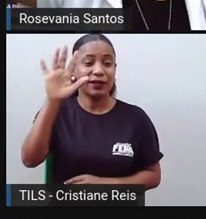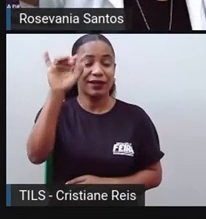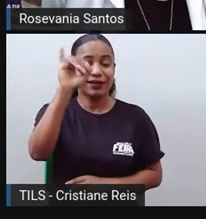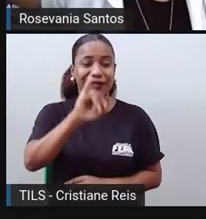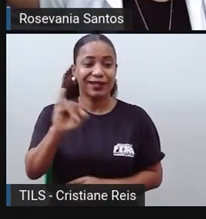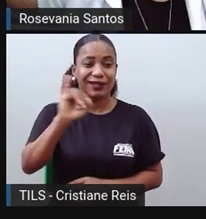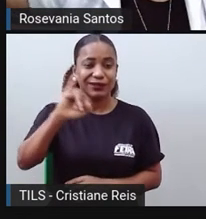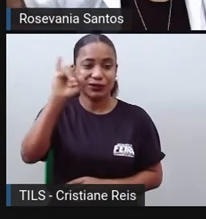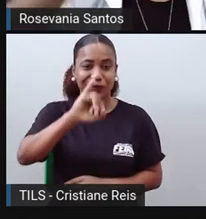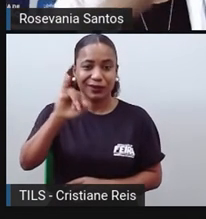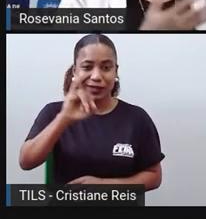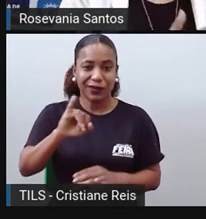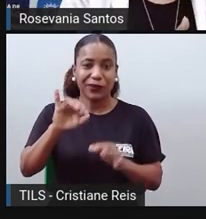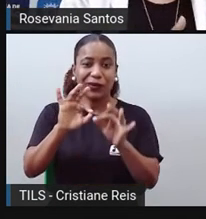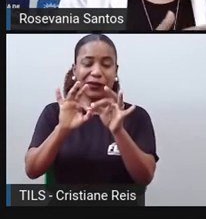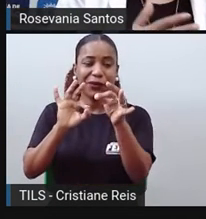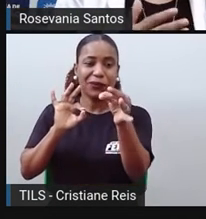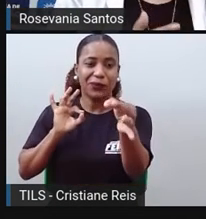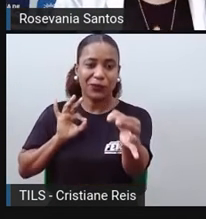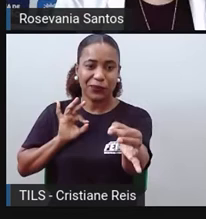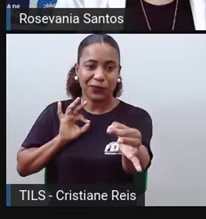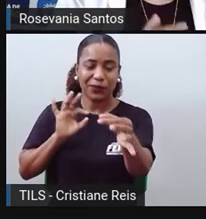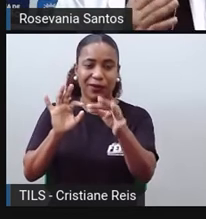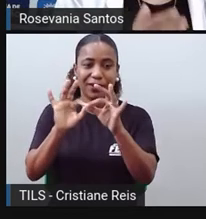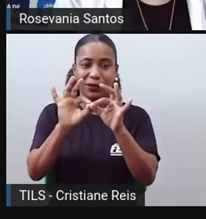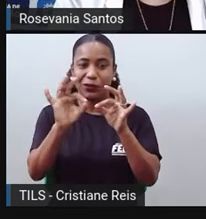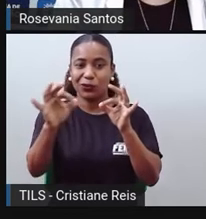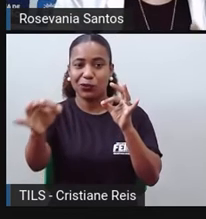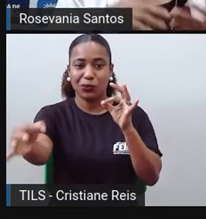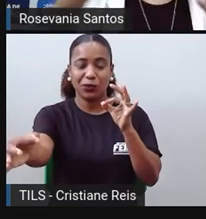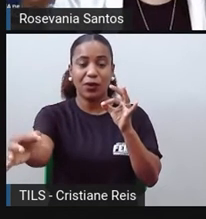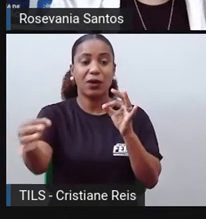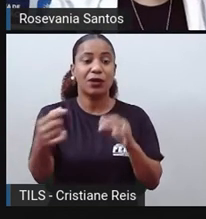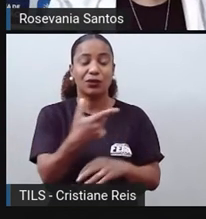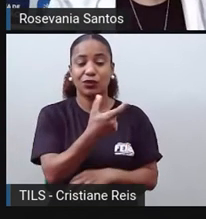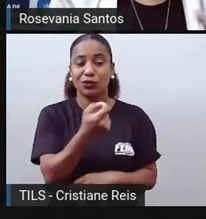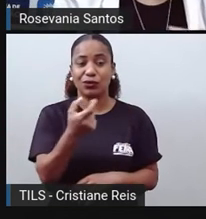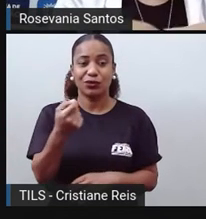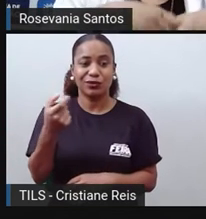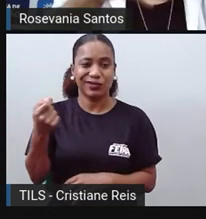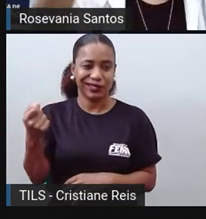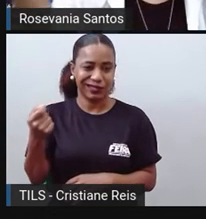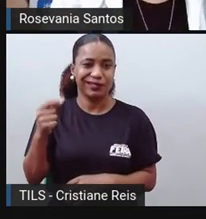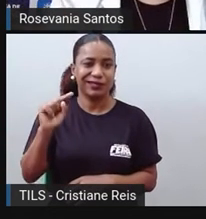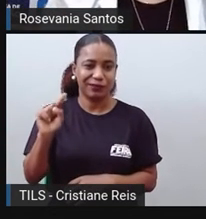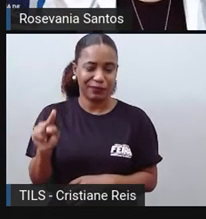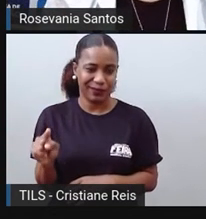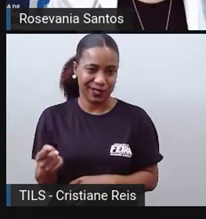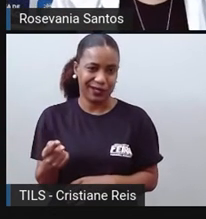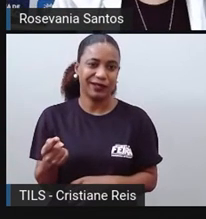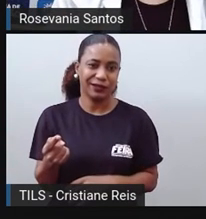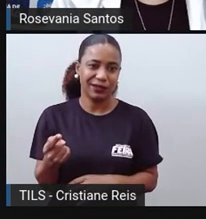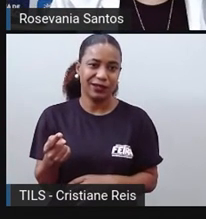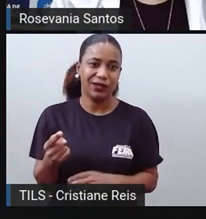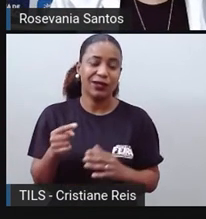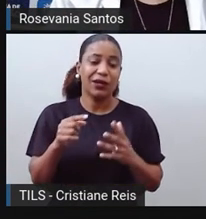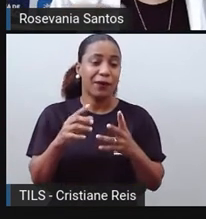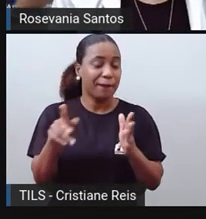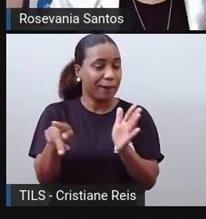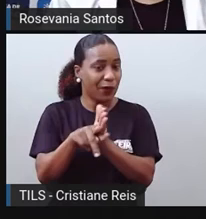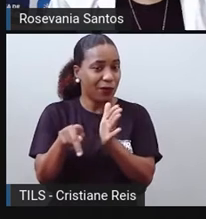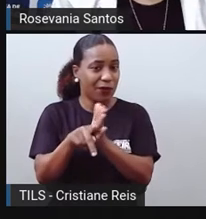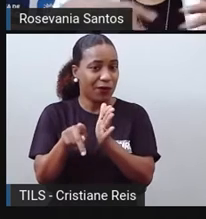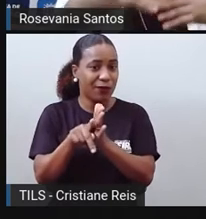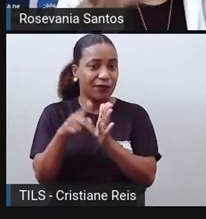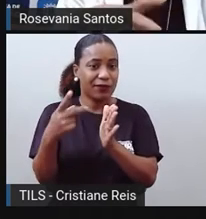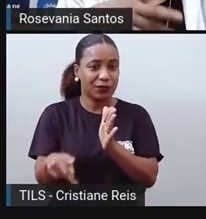até adentrando o mar, você tem direito a 200 milhas. A partir dessas 200 milhas já é considerado já águas internacionais,